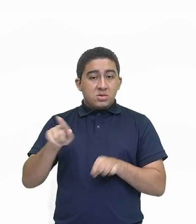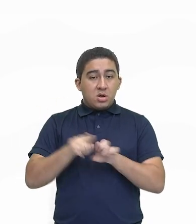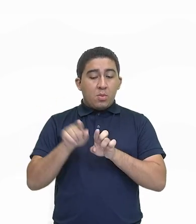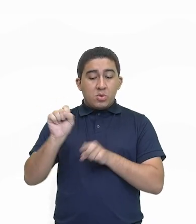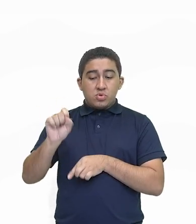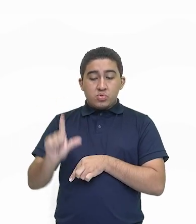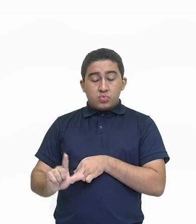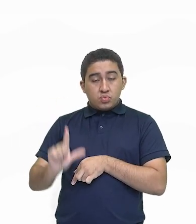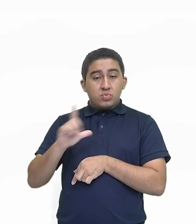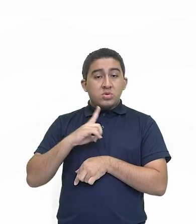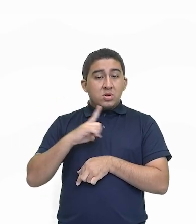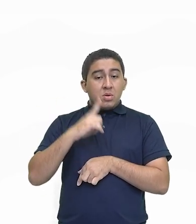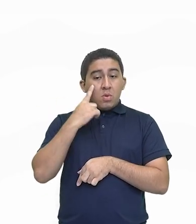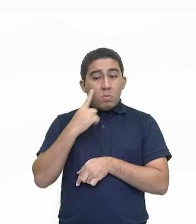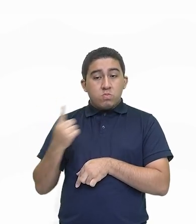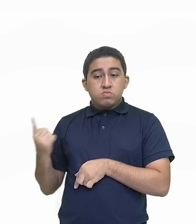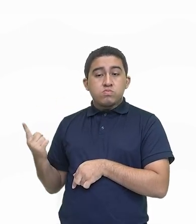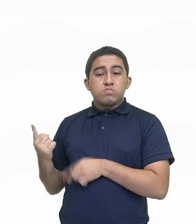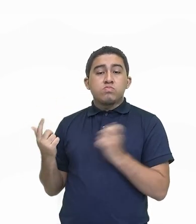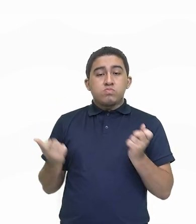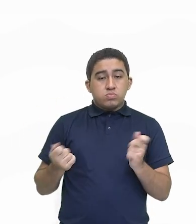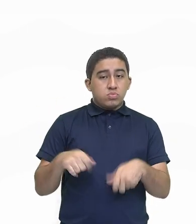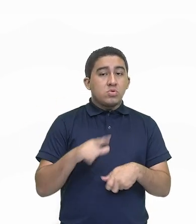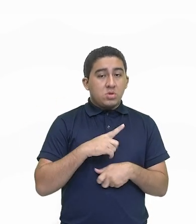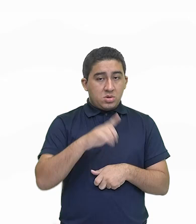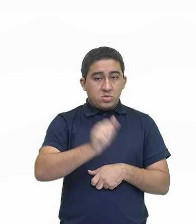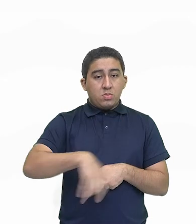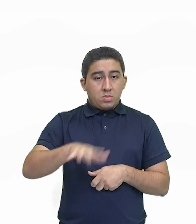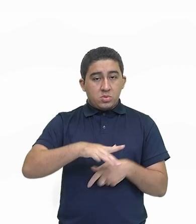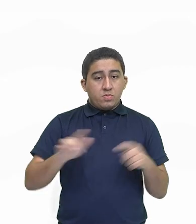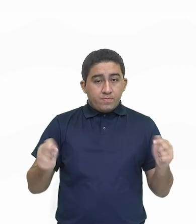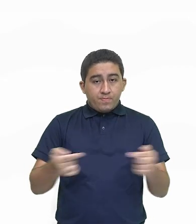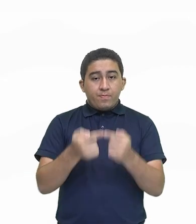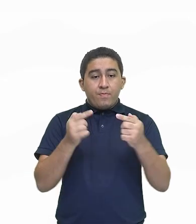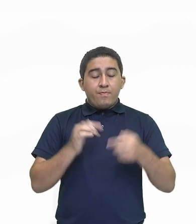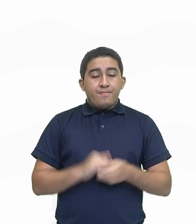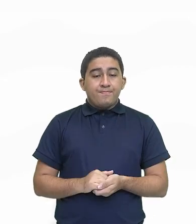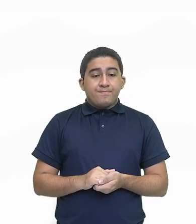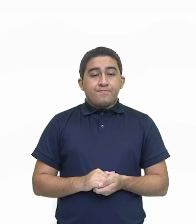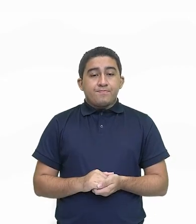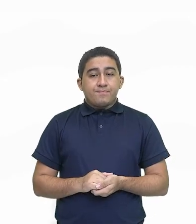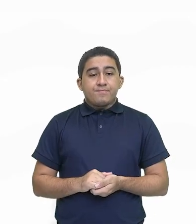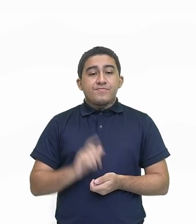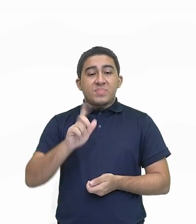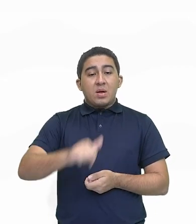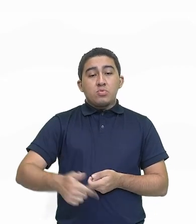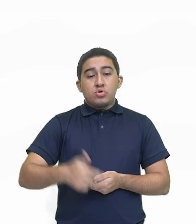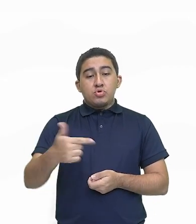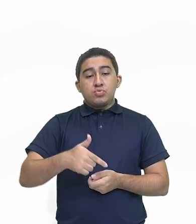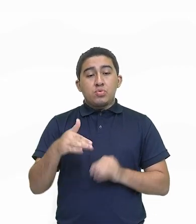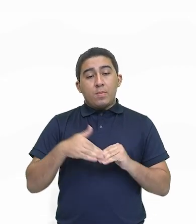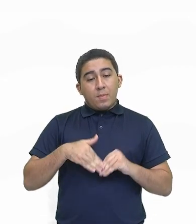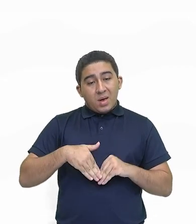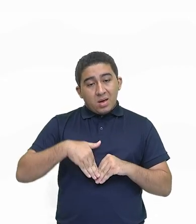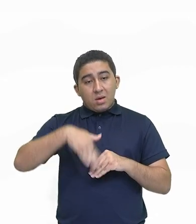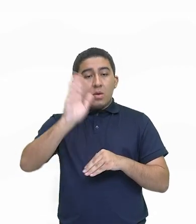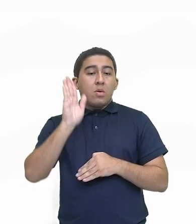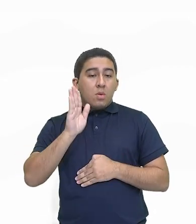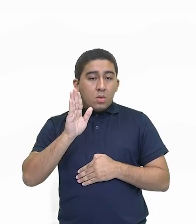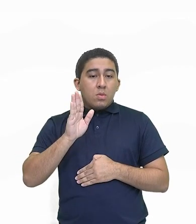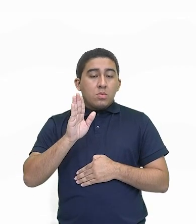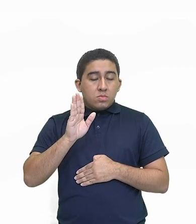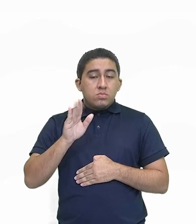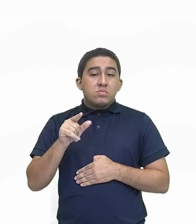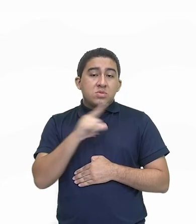sul, tem um pedaço de cerrado dentro dele. A extensão, né, ele é o segundo maior bioma brasileiro,